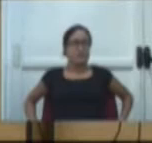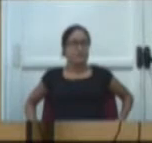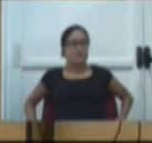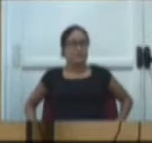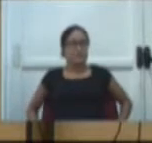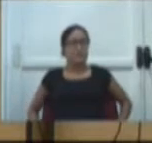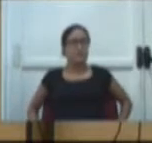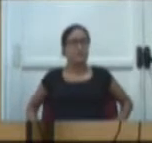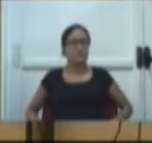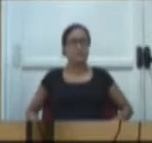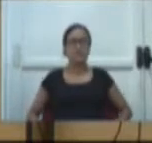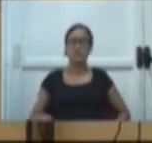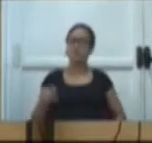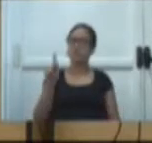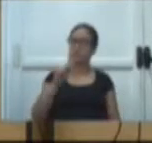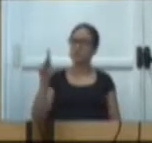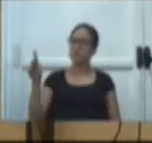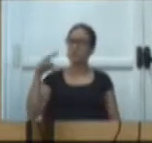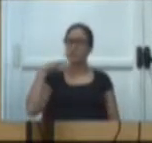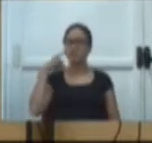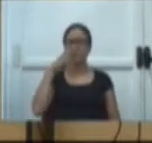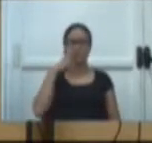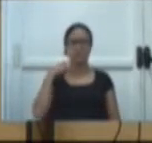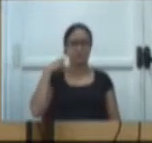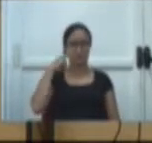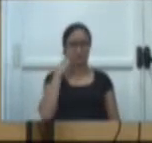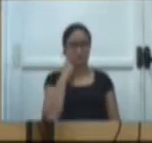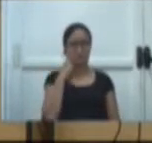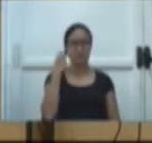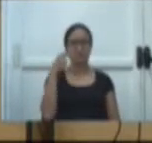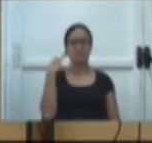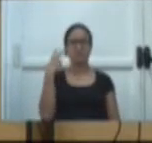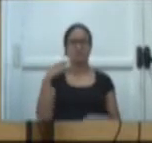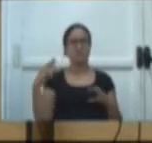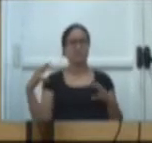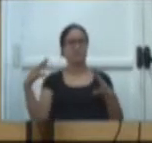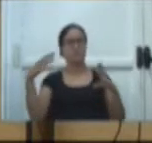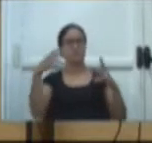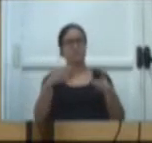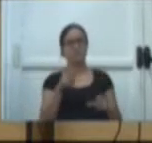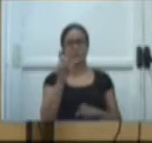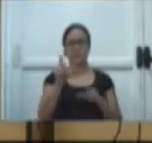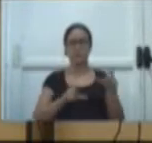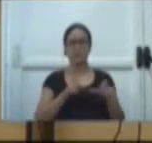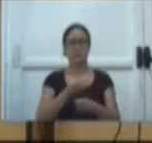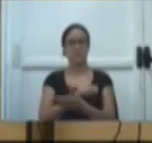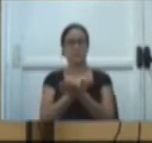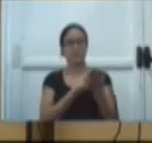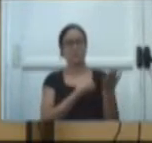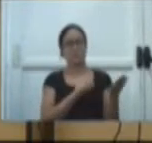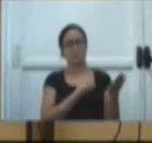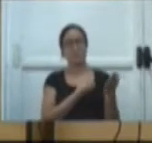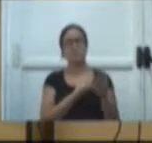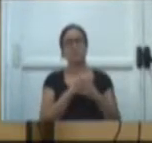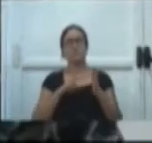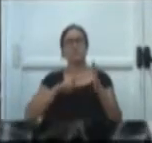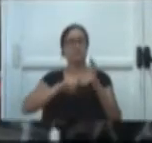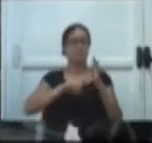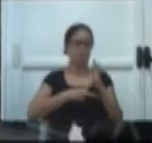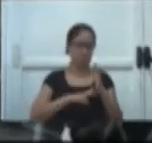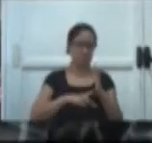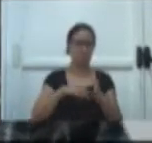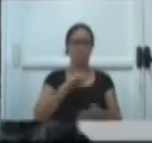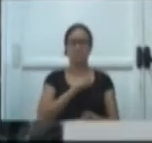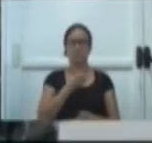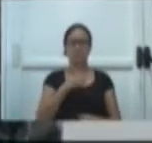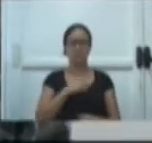Newton, os vereadores, as vereadoras, o povo que nos acompanha, o Sindicel, servidores, todos que estão aqui, as pessoas